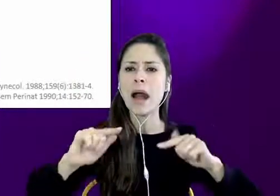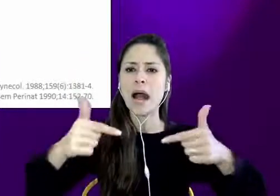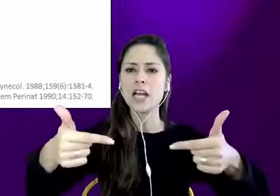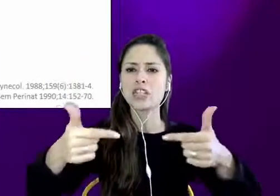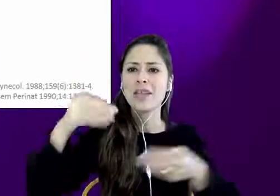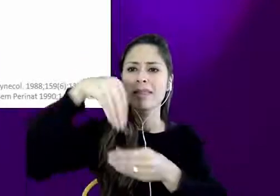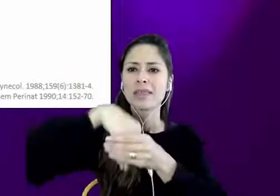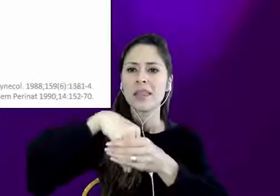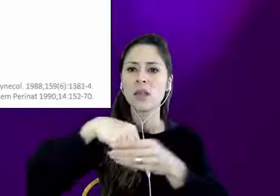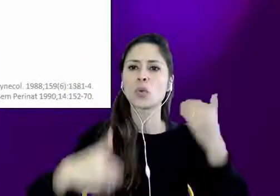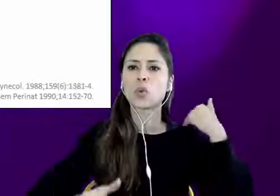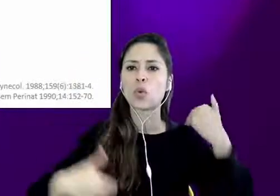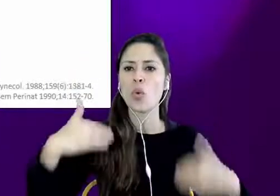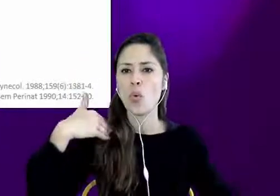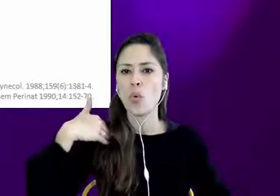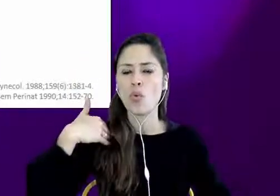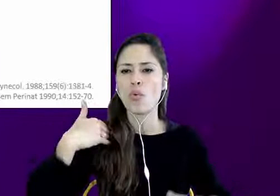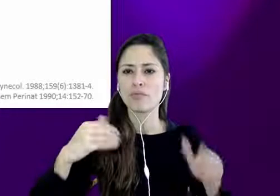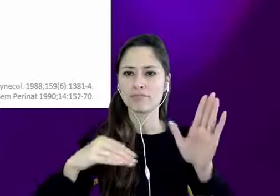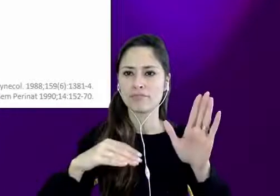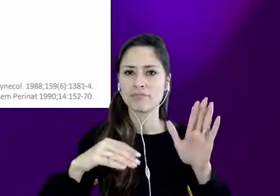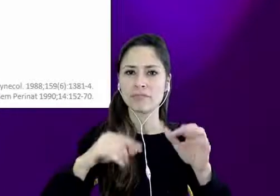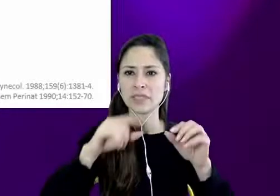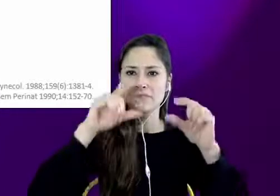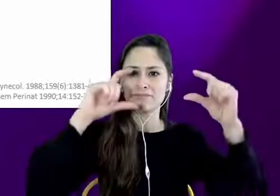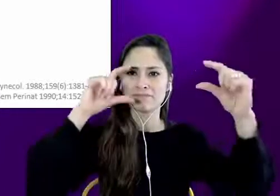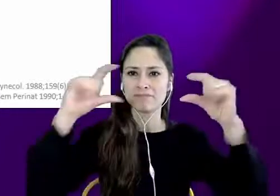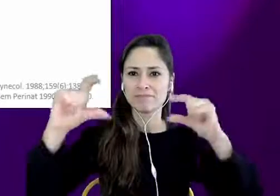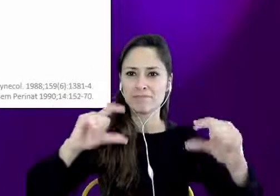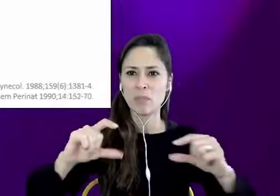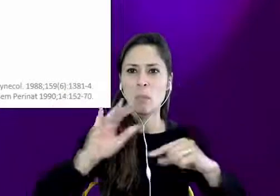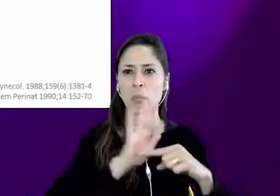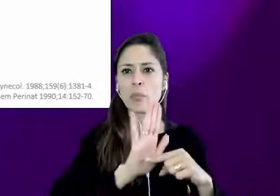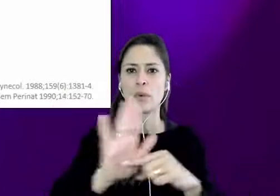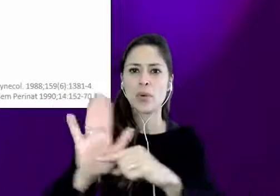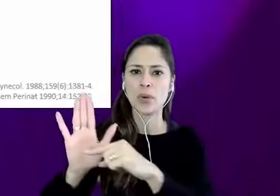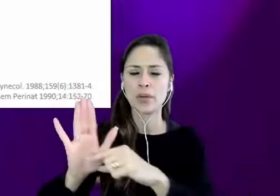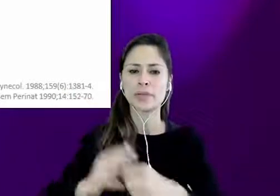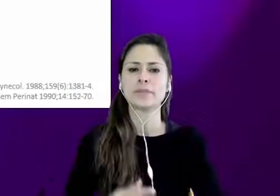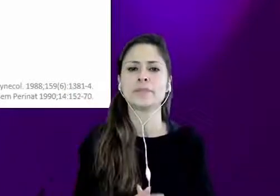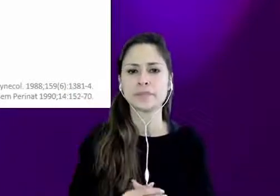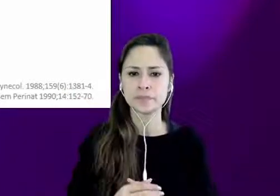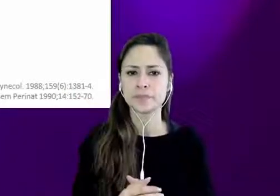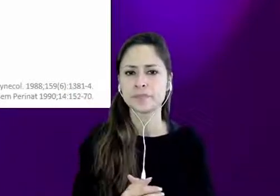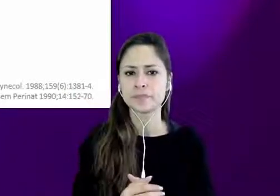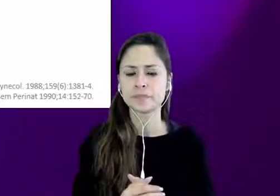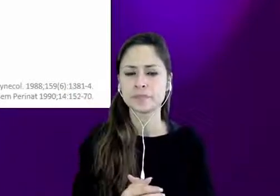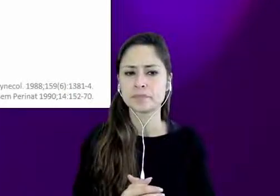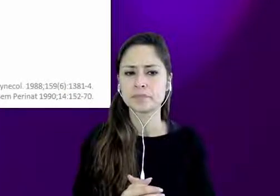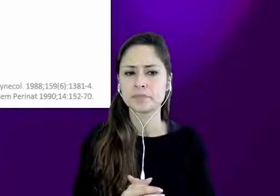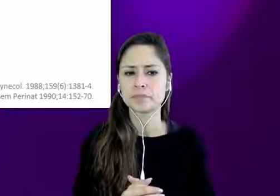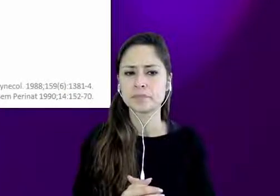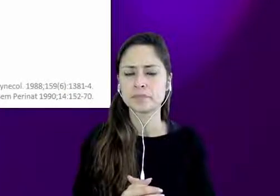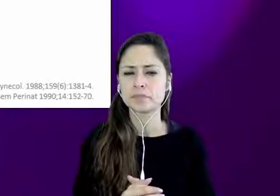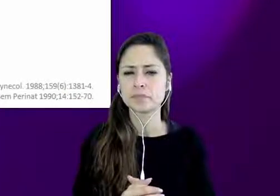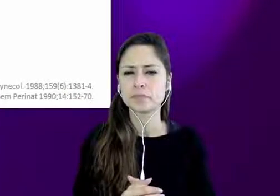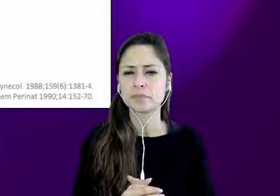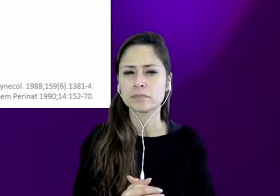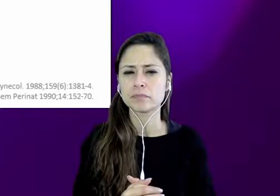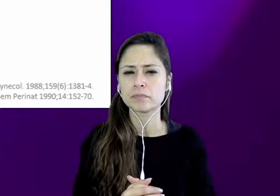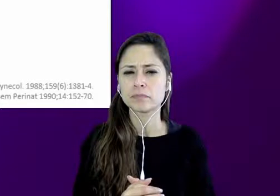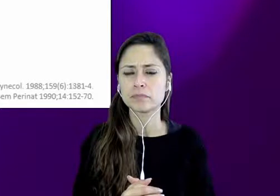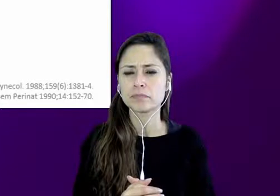haver uma maior disponibilidade de prostacyclina com detrimento da oferta do tromboxano.